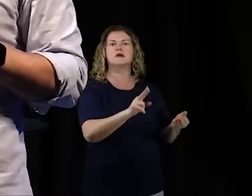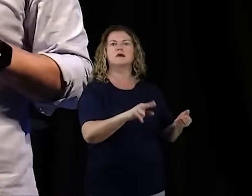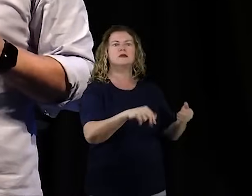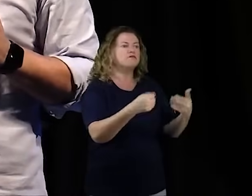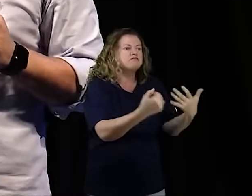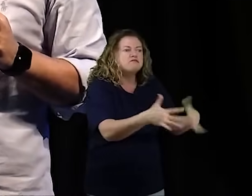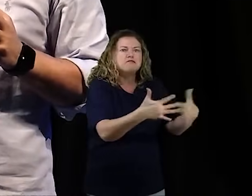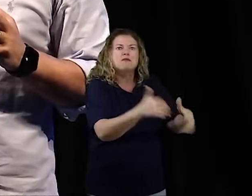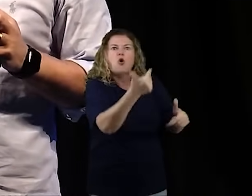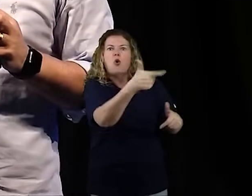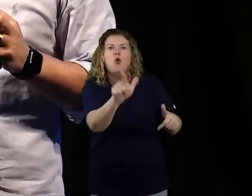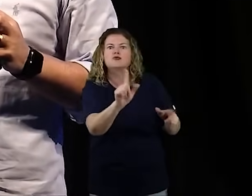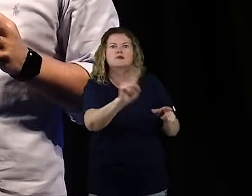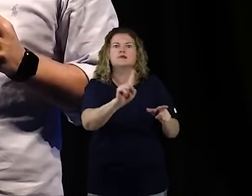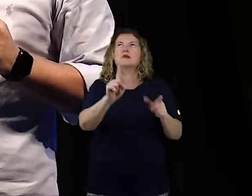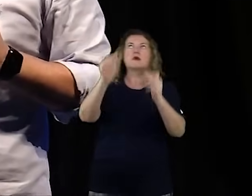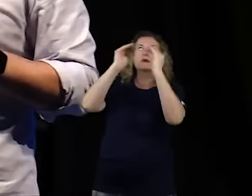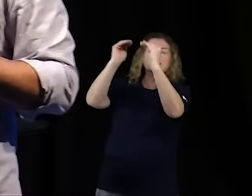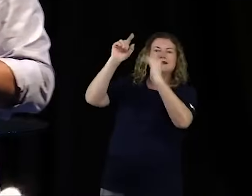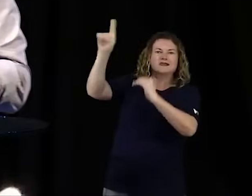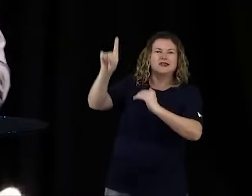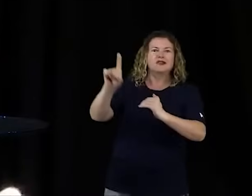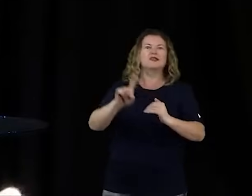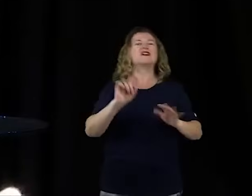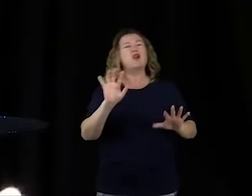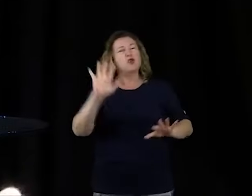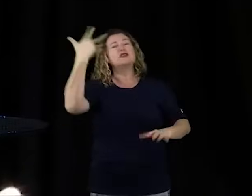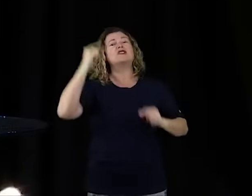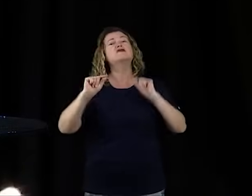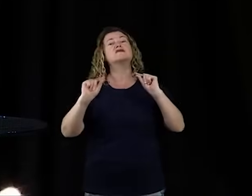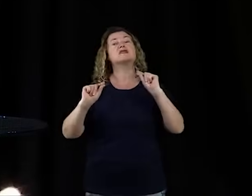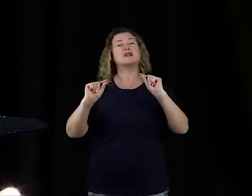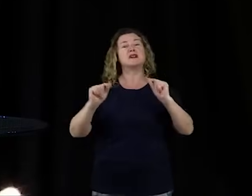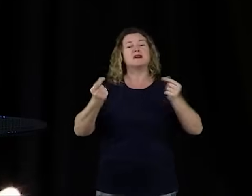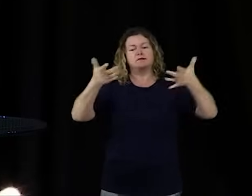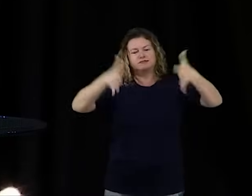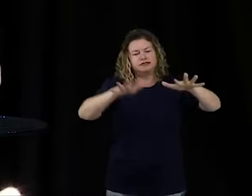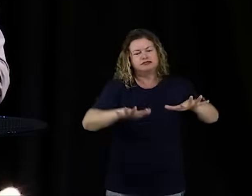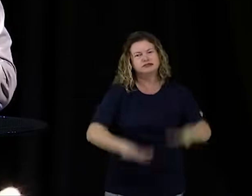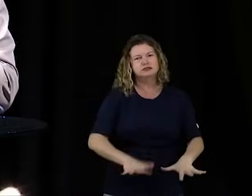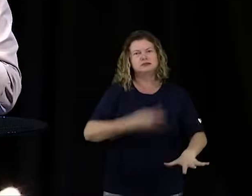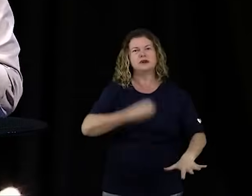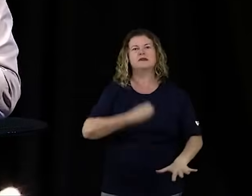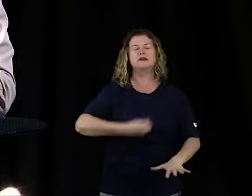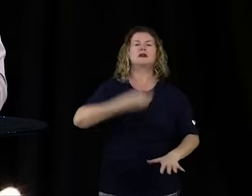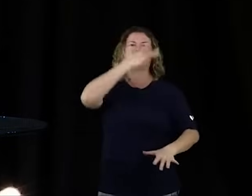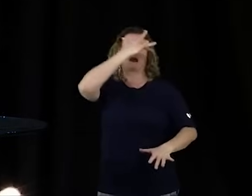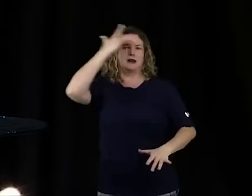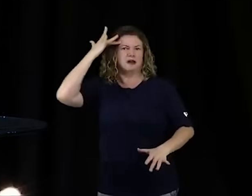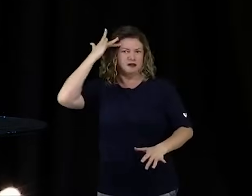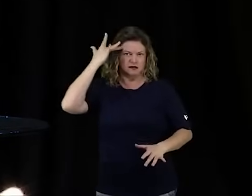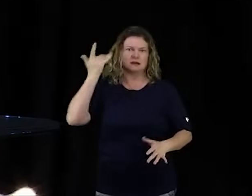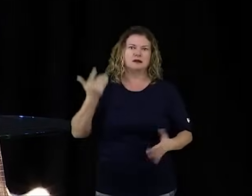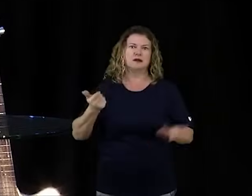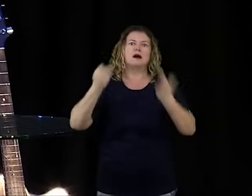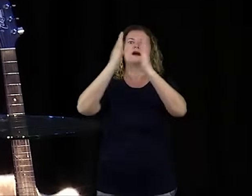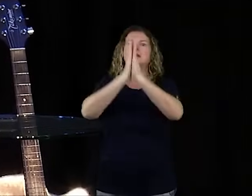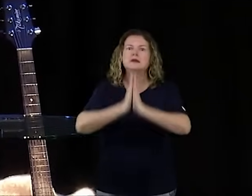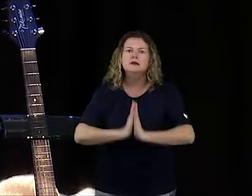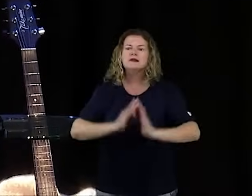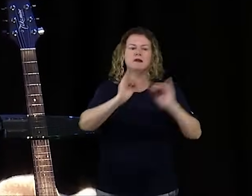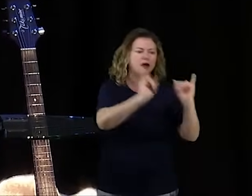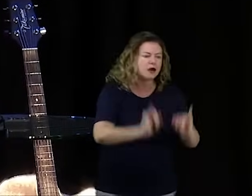eh produz desgraça tragédias e dramas na vida das pessoas ou seja a adoração a falsos